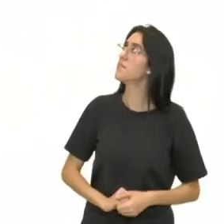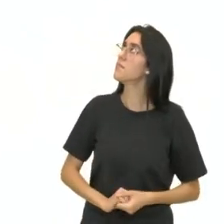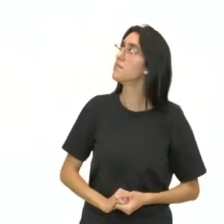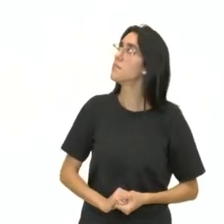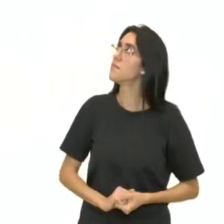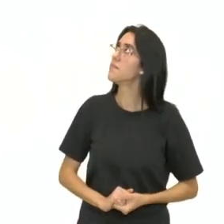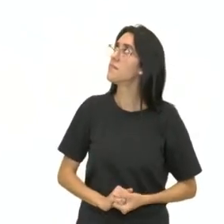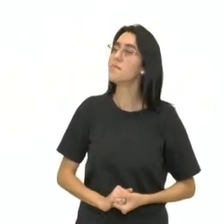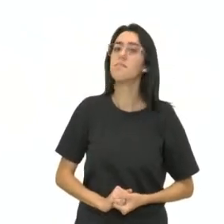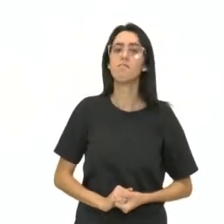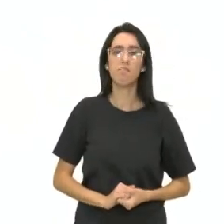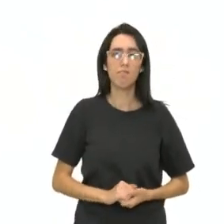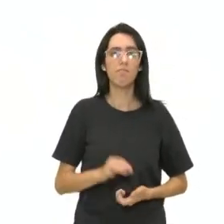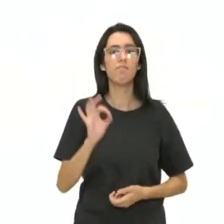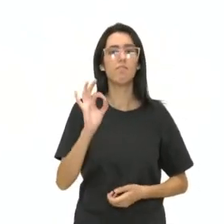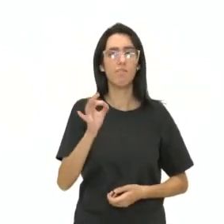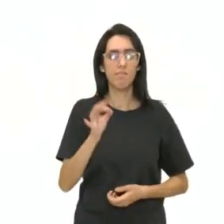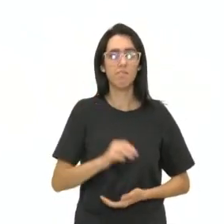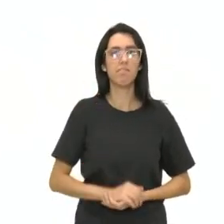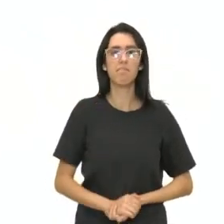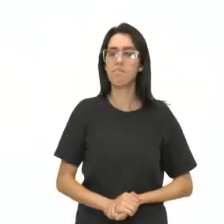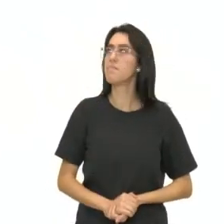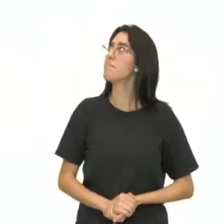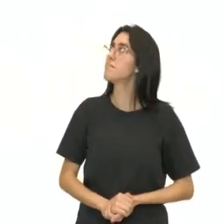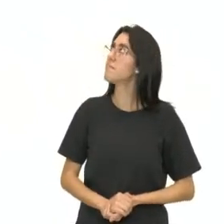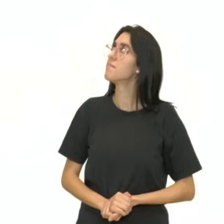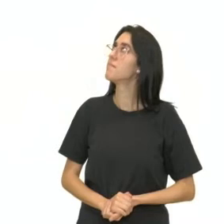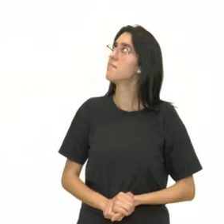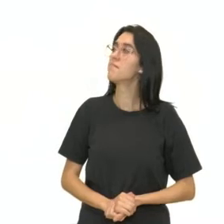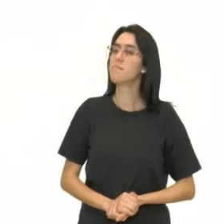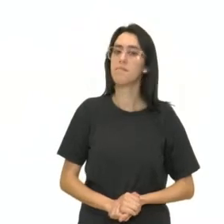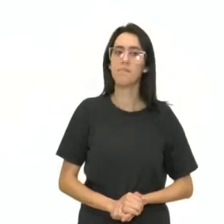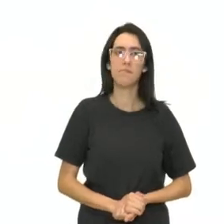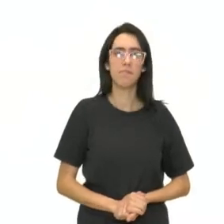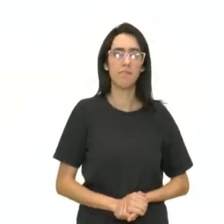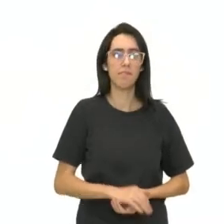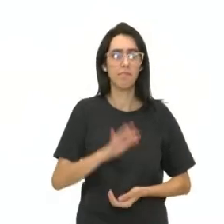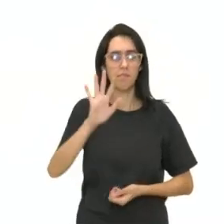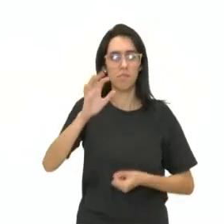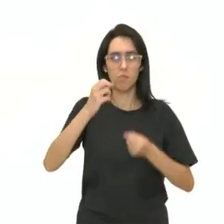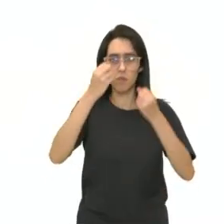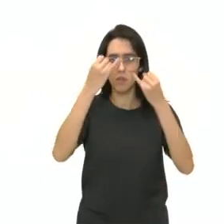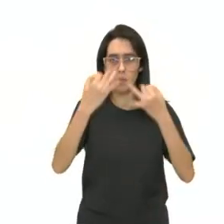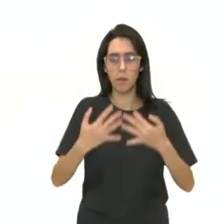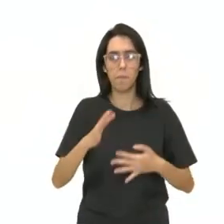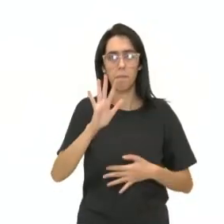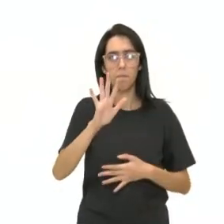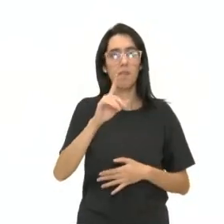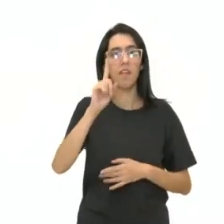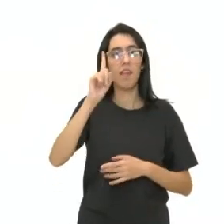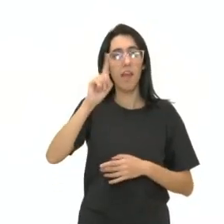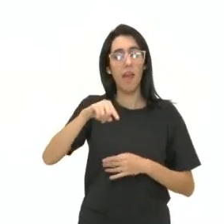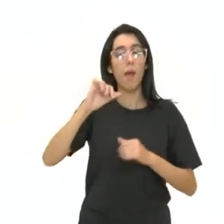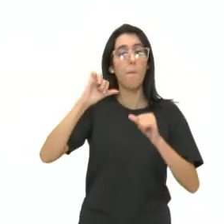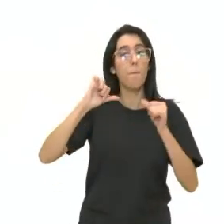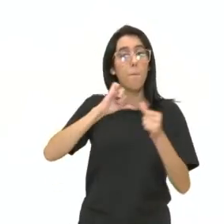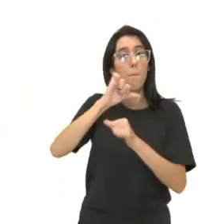convertir-se. Exatamente, quando me converti. Vamos explicar sobre ele? É uma mudança